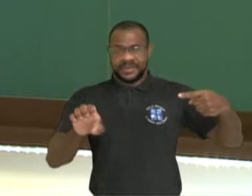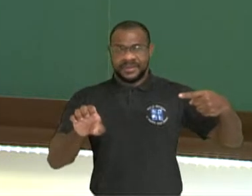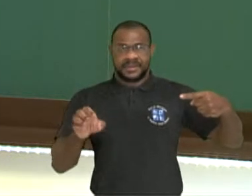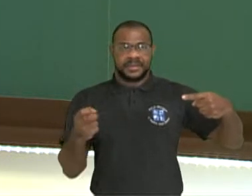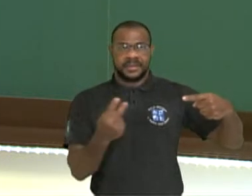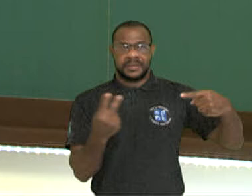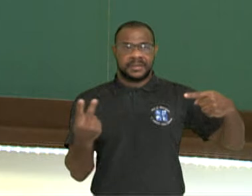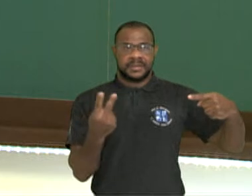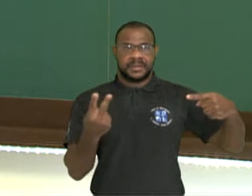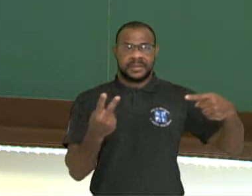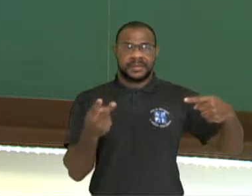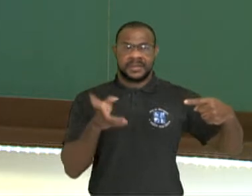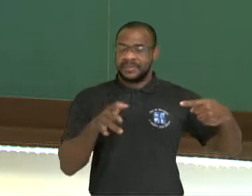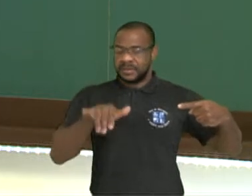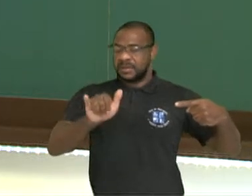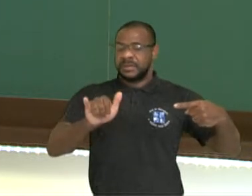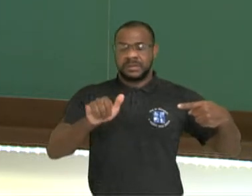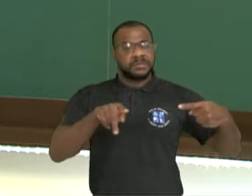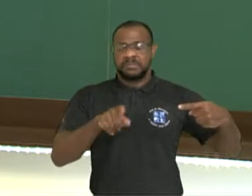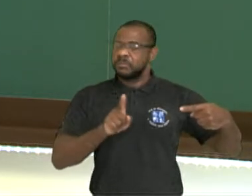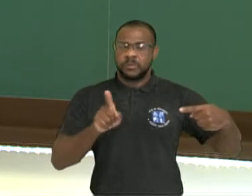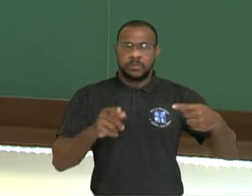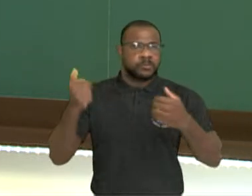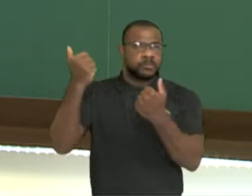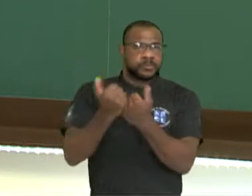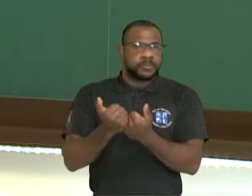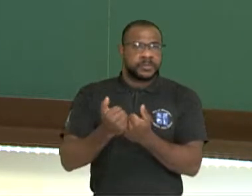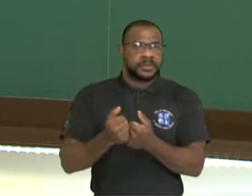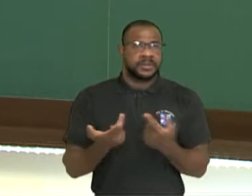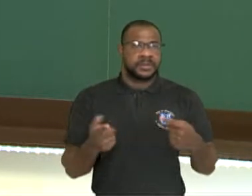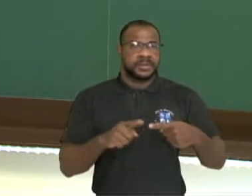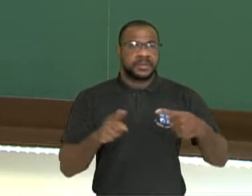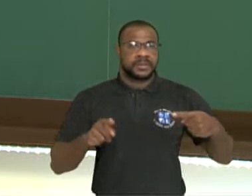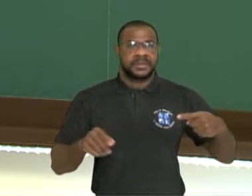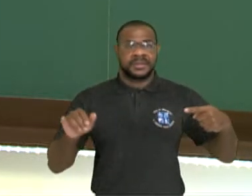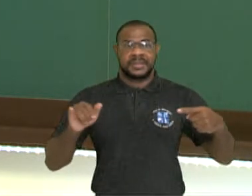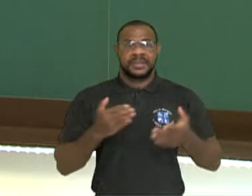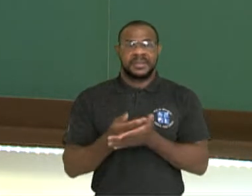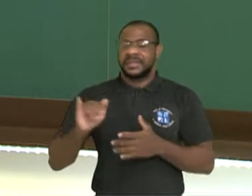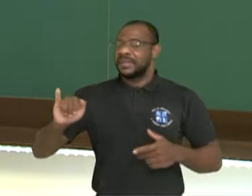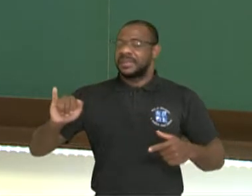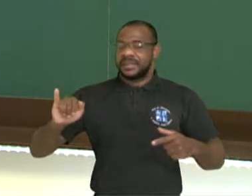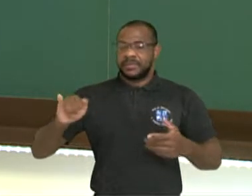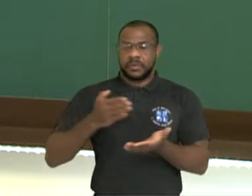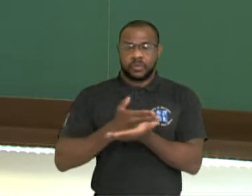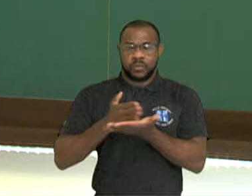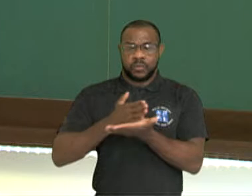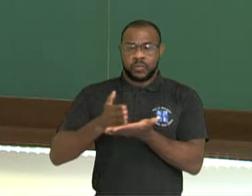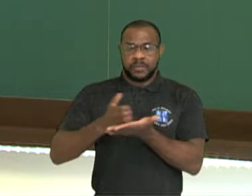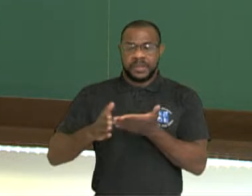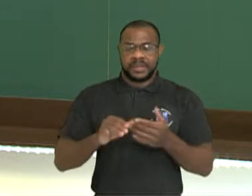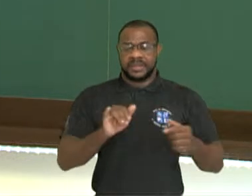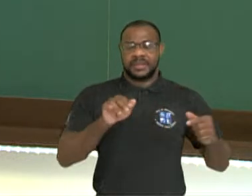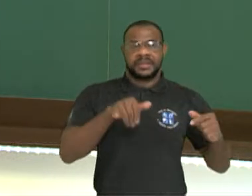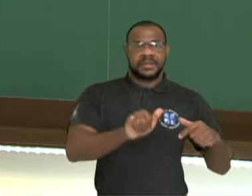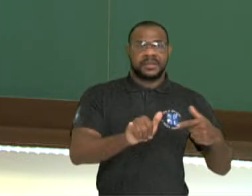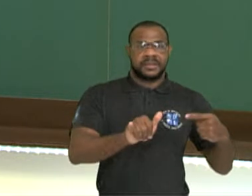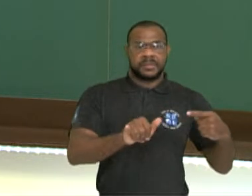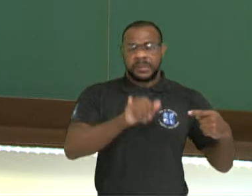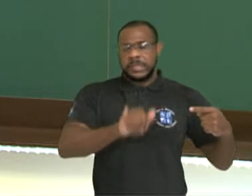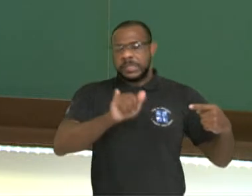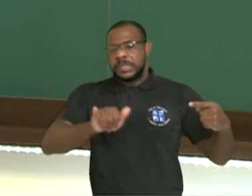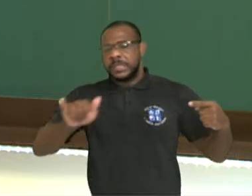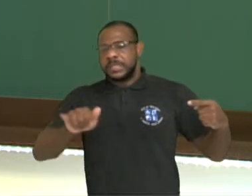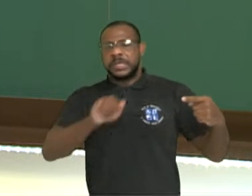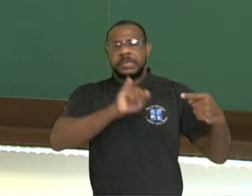sempre usamos la i. Só que aqui, como Isabel começa com i, para não ficar Isabel, tudo a